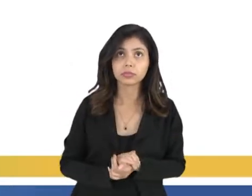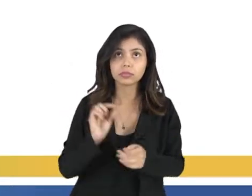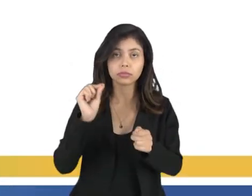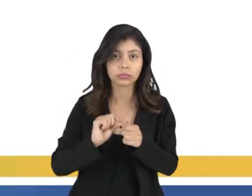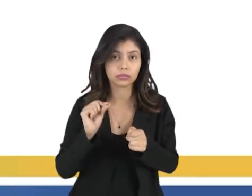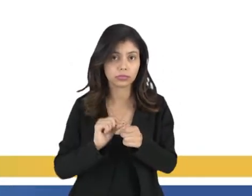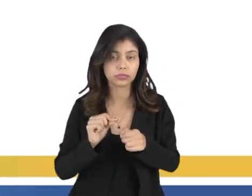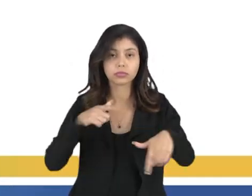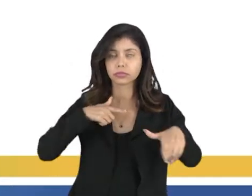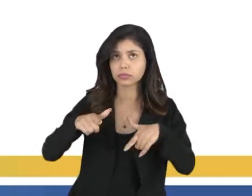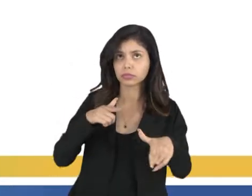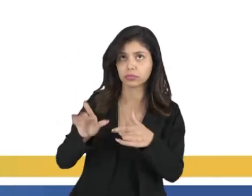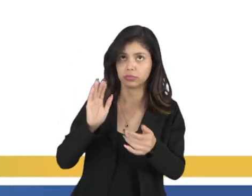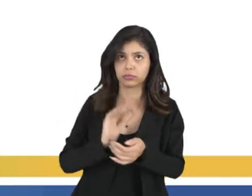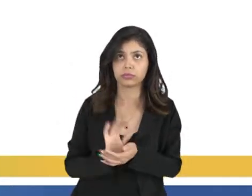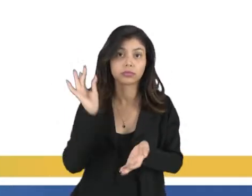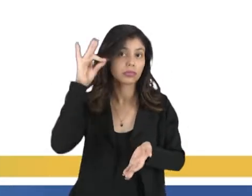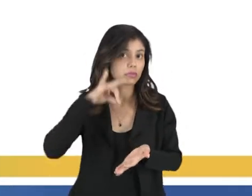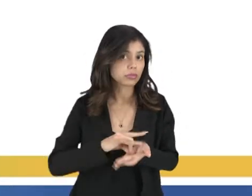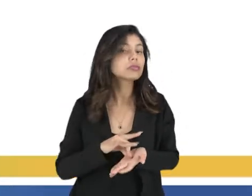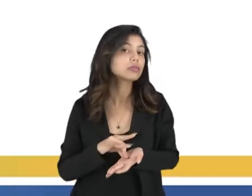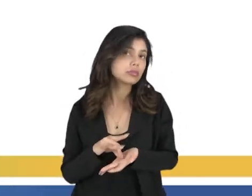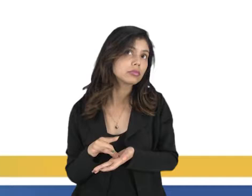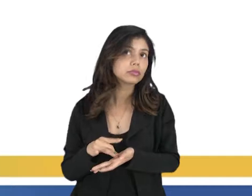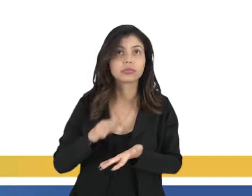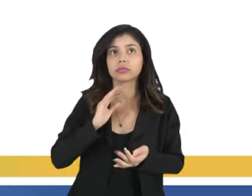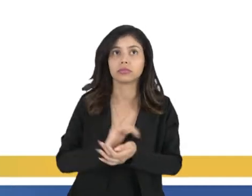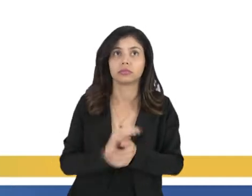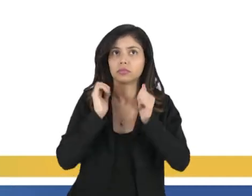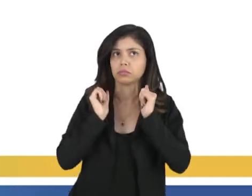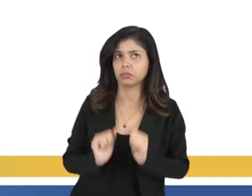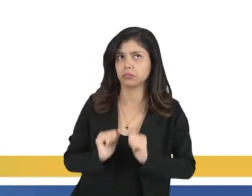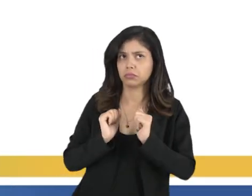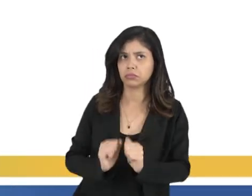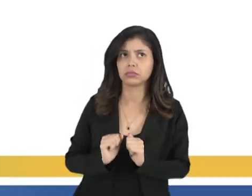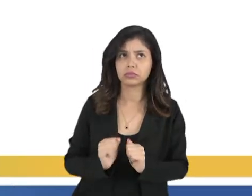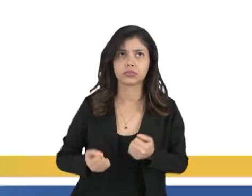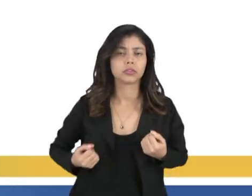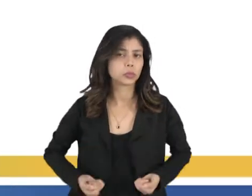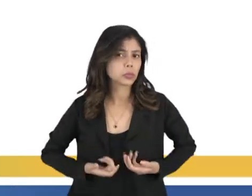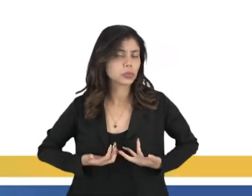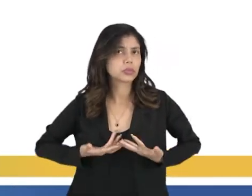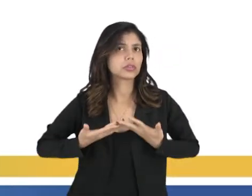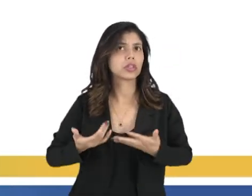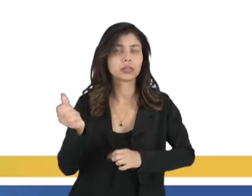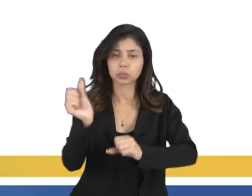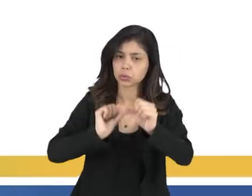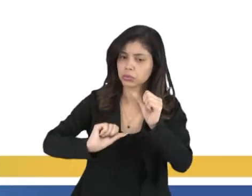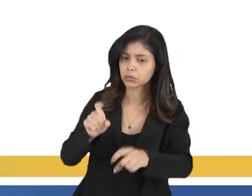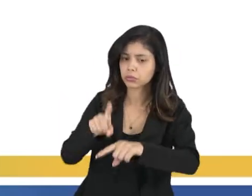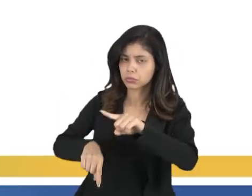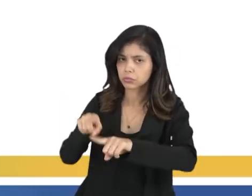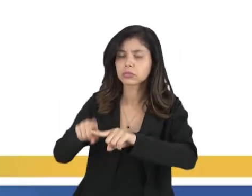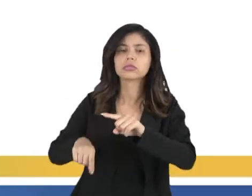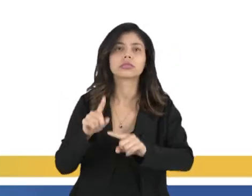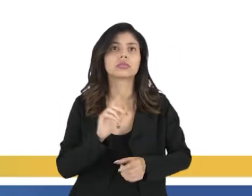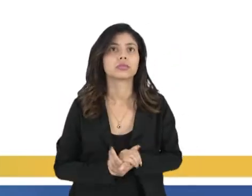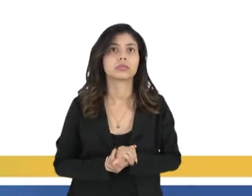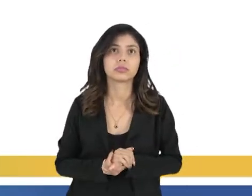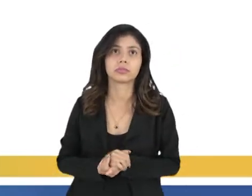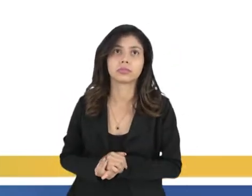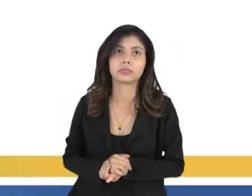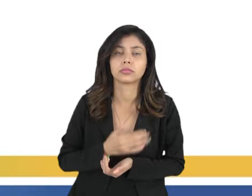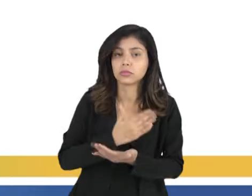de trabalho e ao fato de a energia poder provocar modificações na matéria.